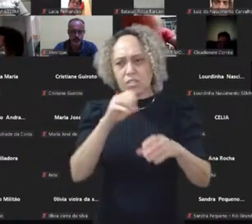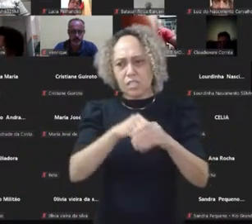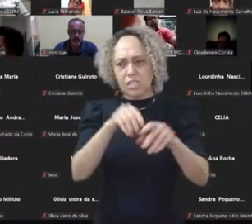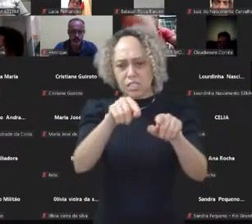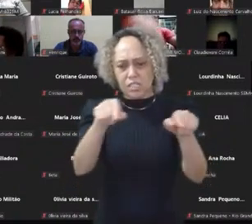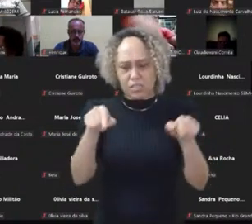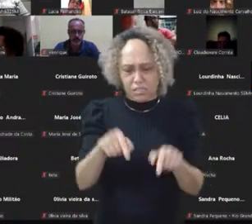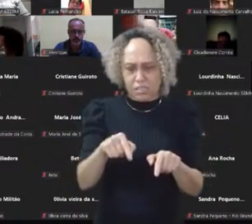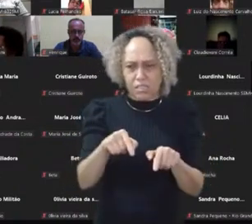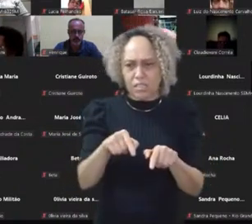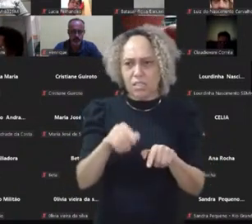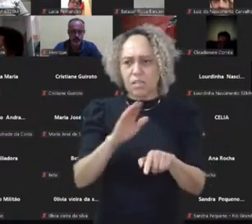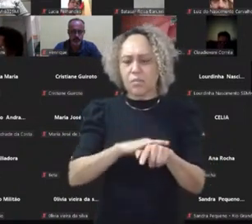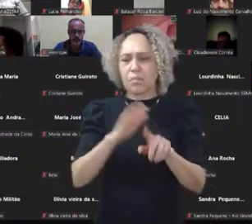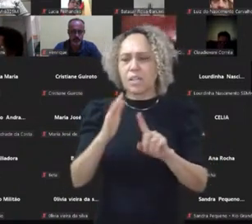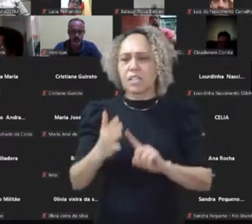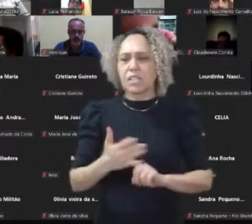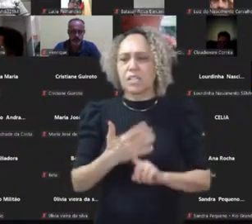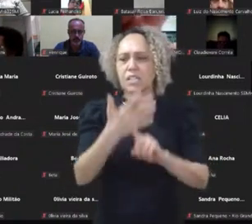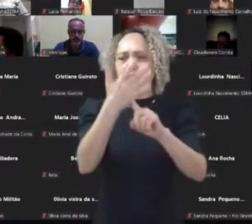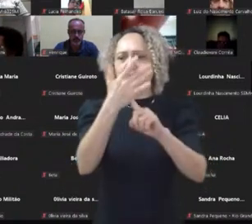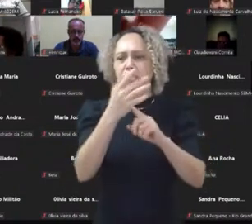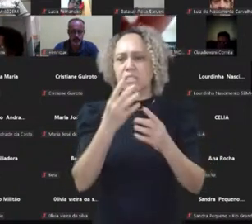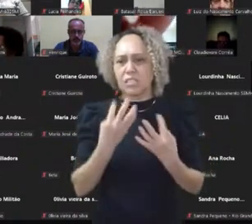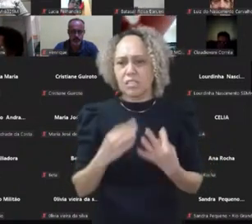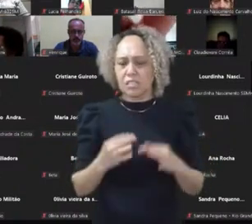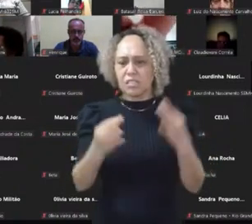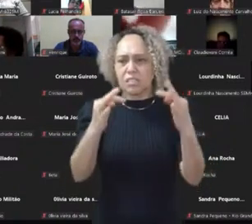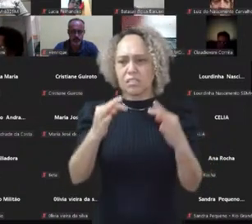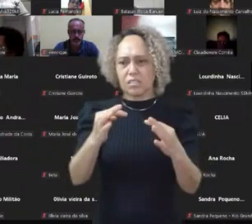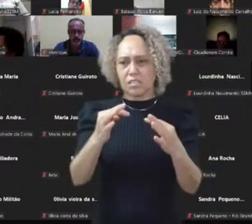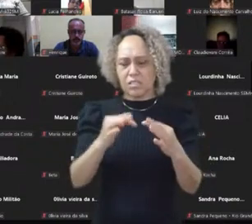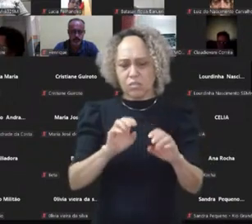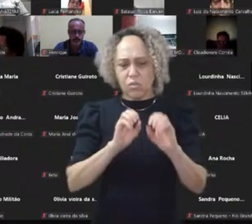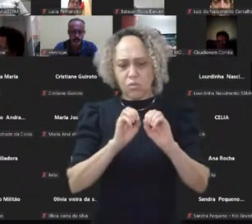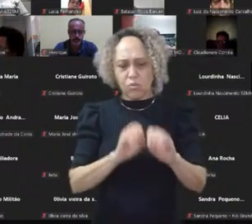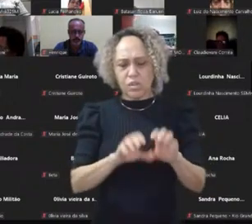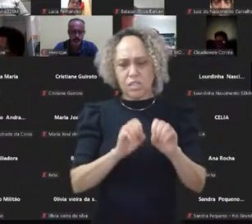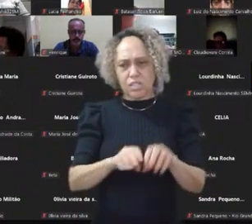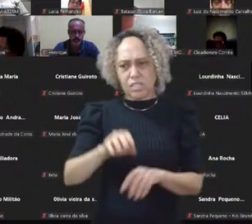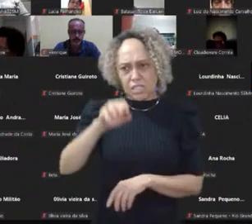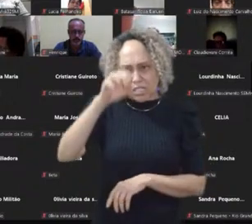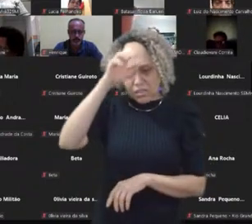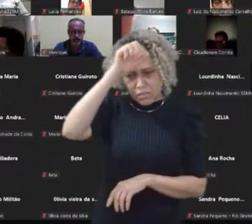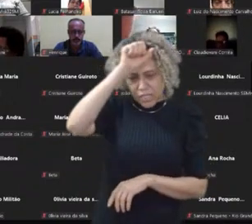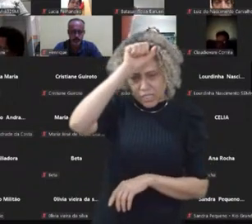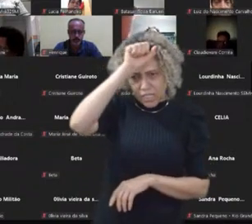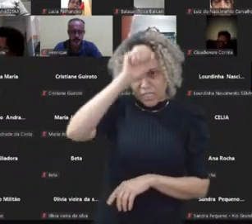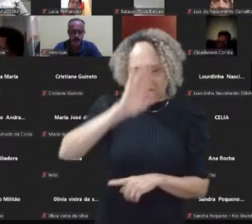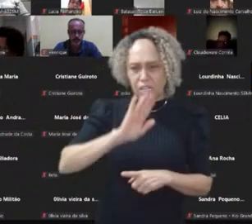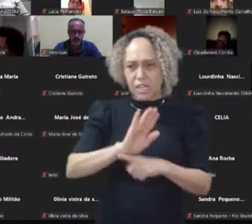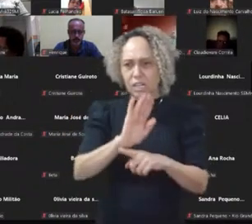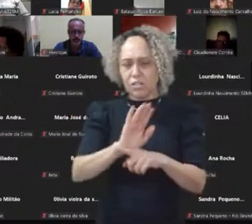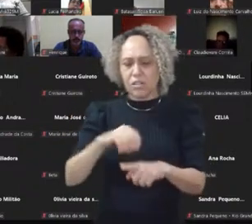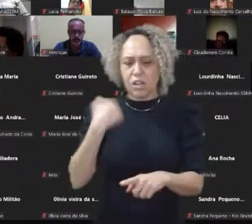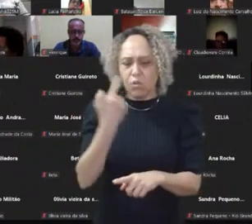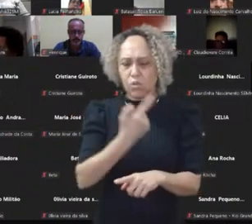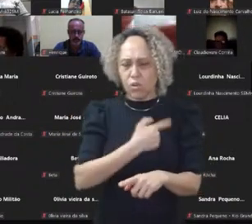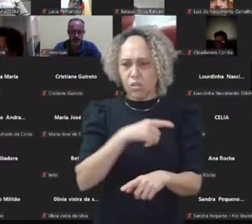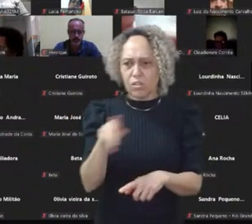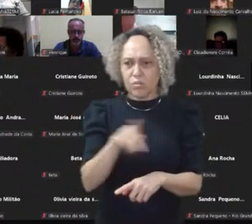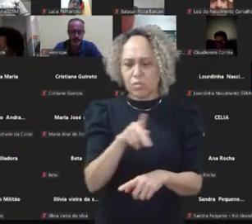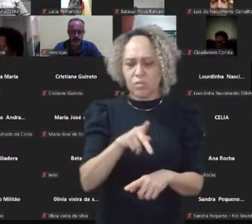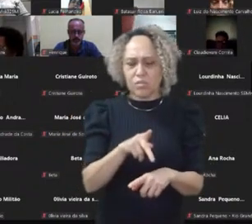mais tecnologia paraas relações de ensino aprendizagem ajudar os nossos professores a terem formação